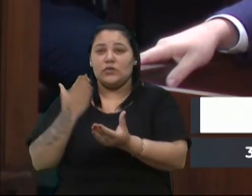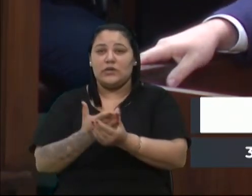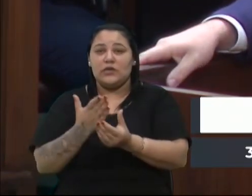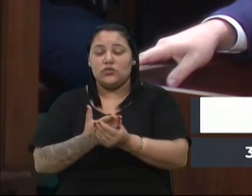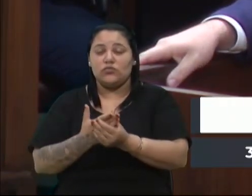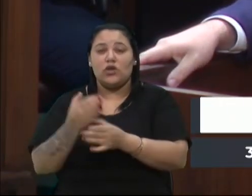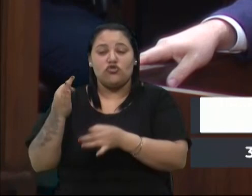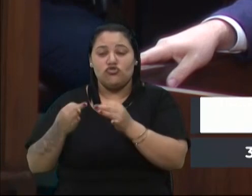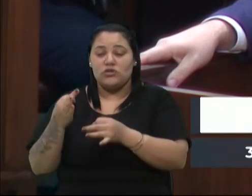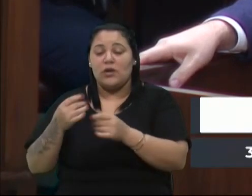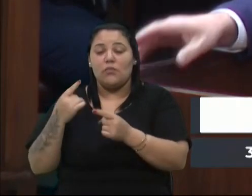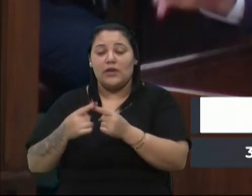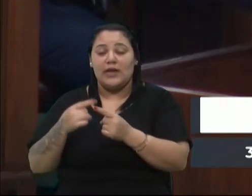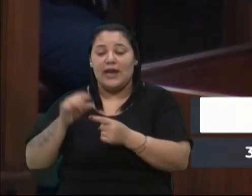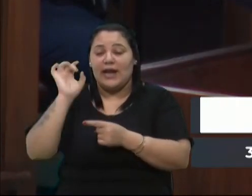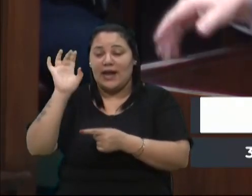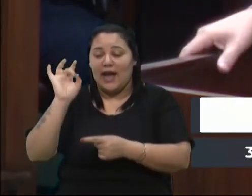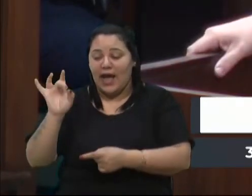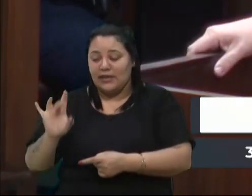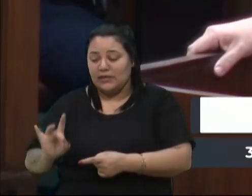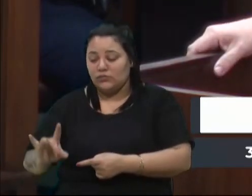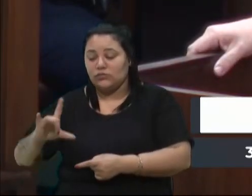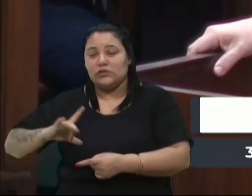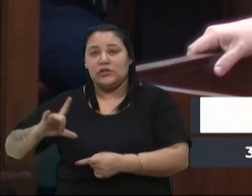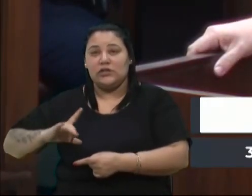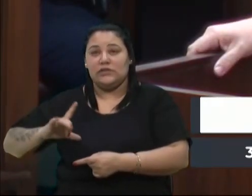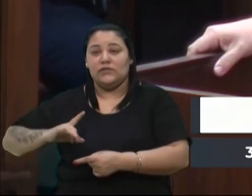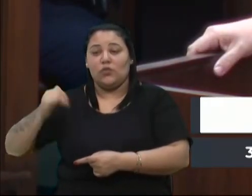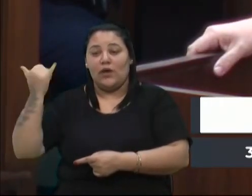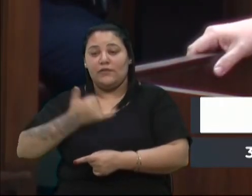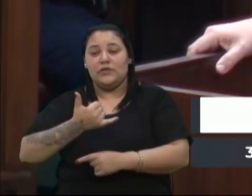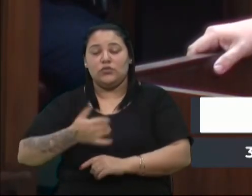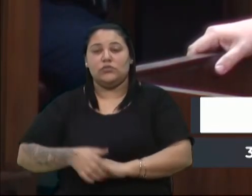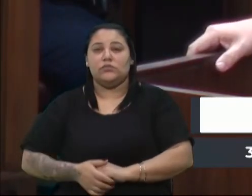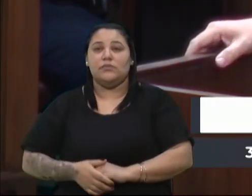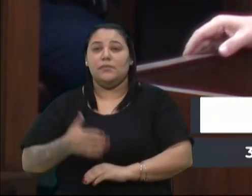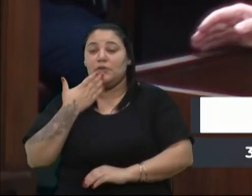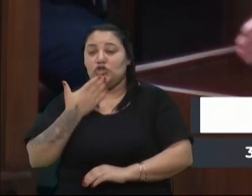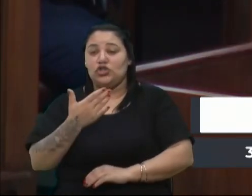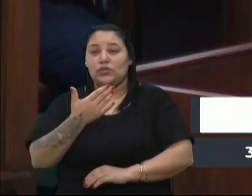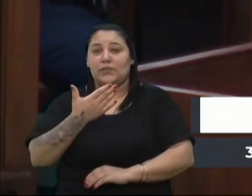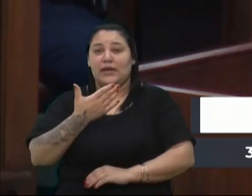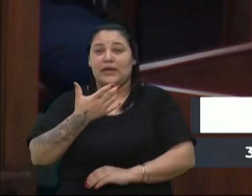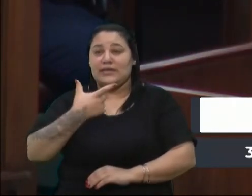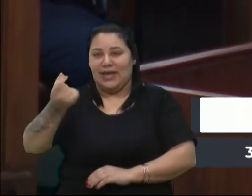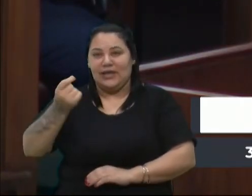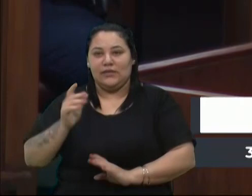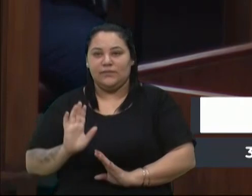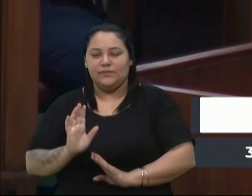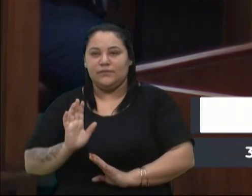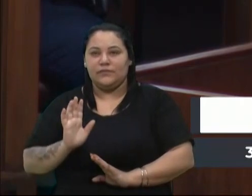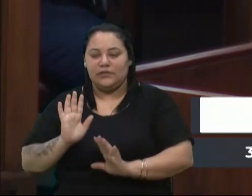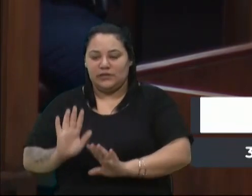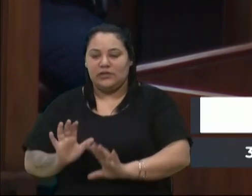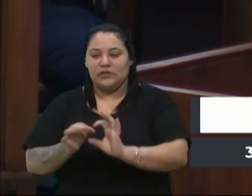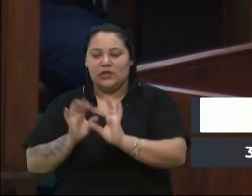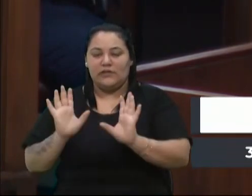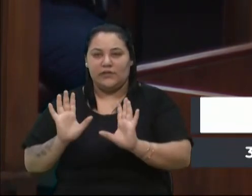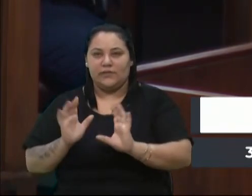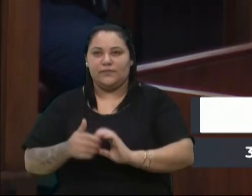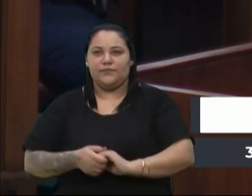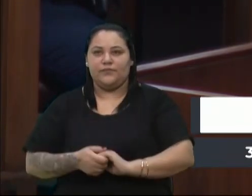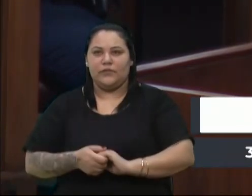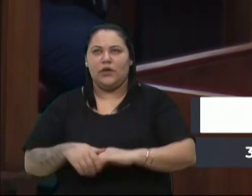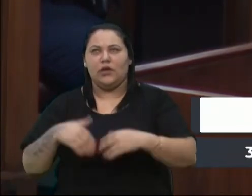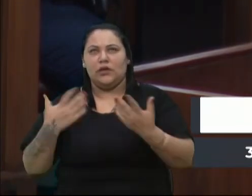recebeu uma notificação como se fosse um despejo. Então, um governo anterior,